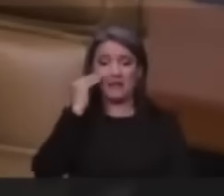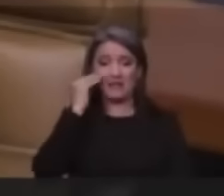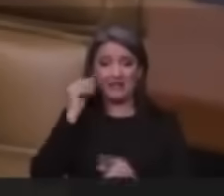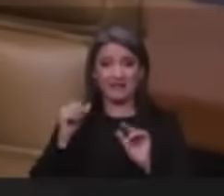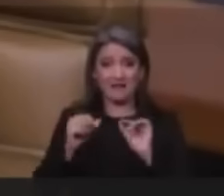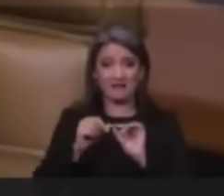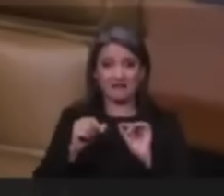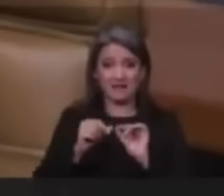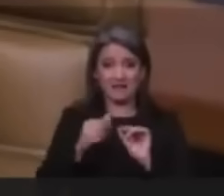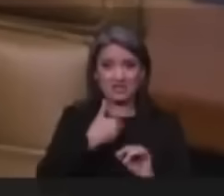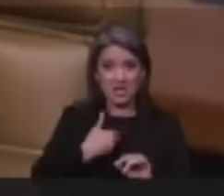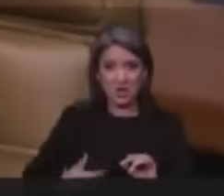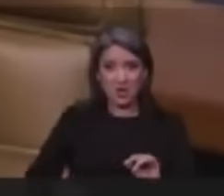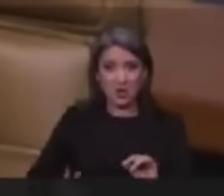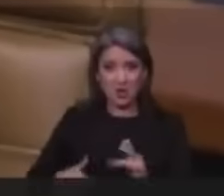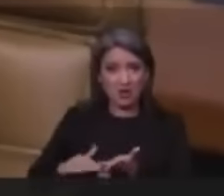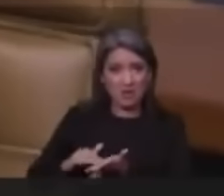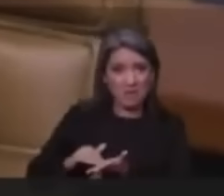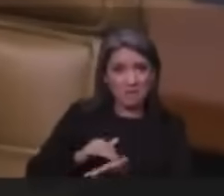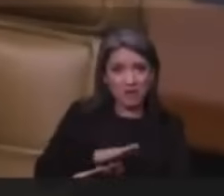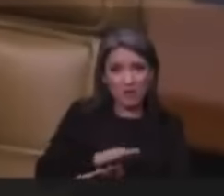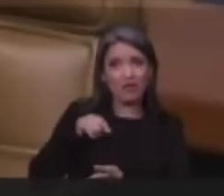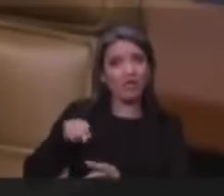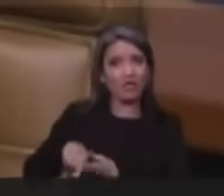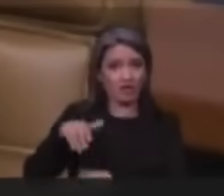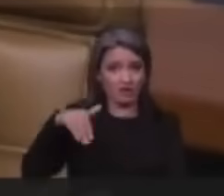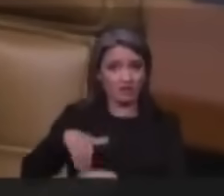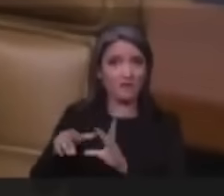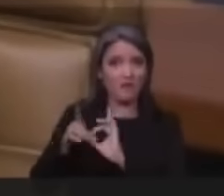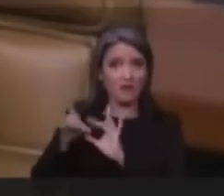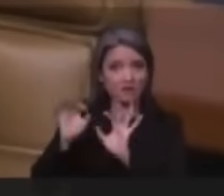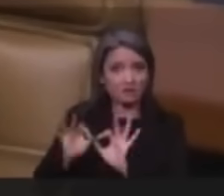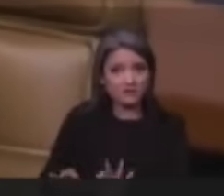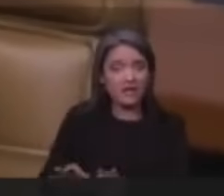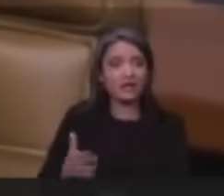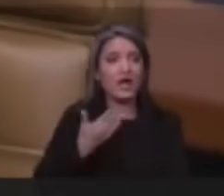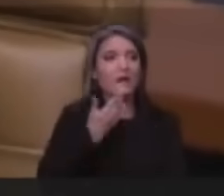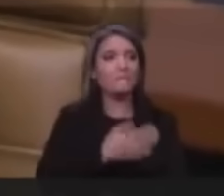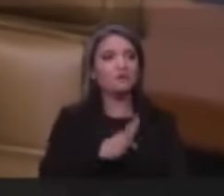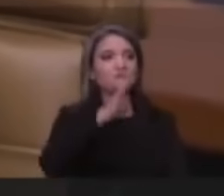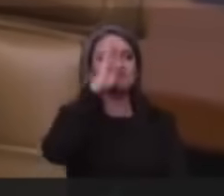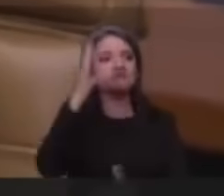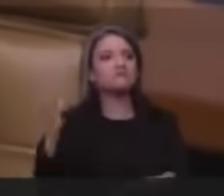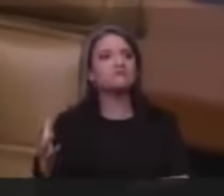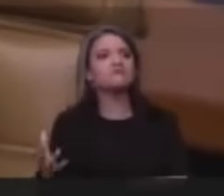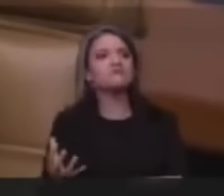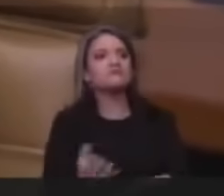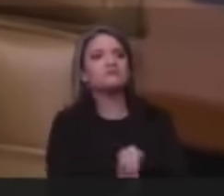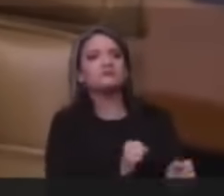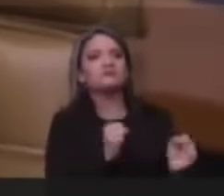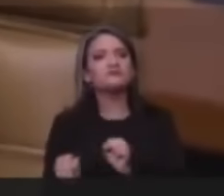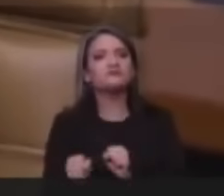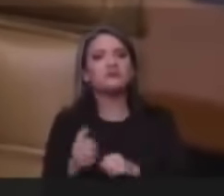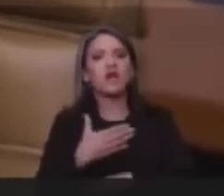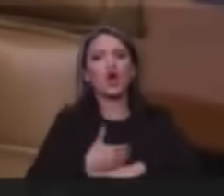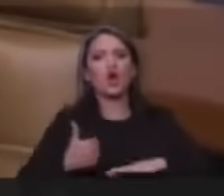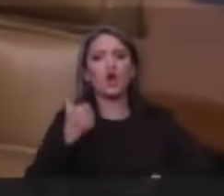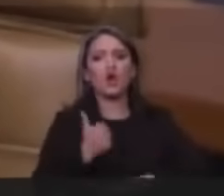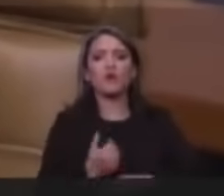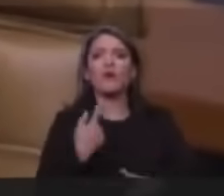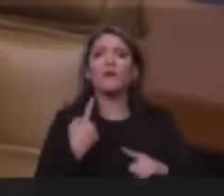democráticamente eleito pedindo um golpe de estado com intervenção militar porque eles mesmo se filmam